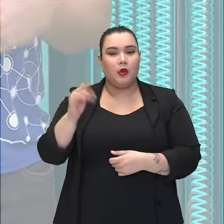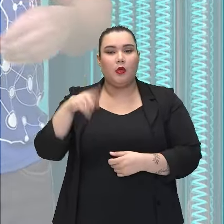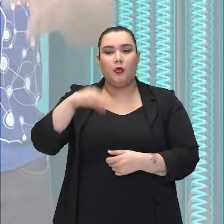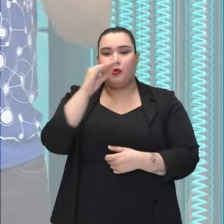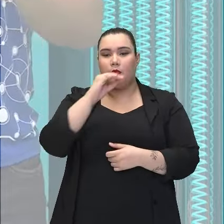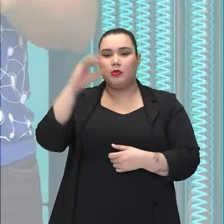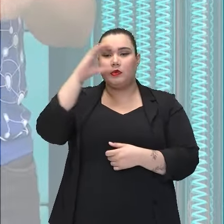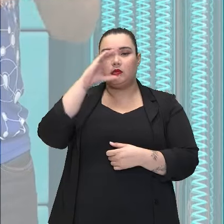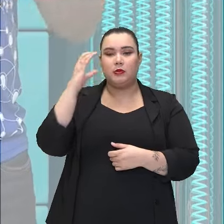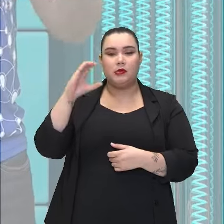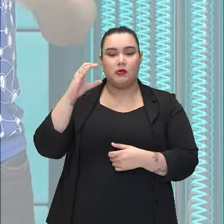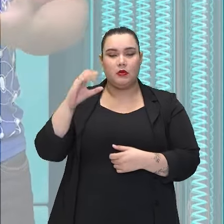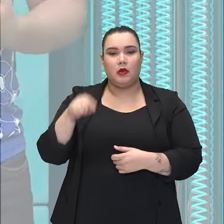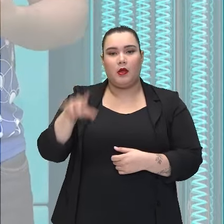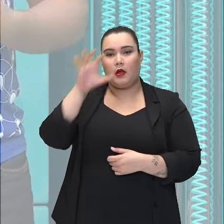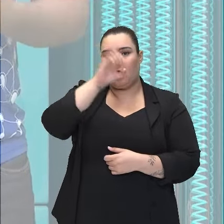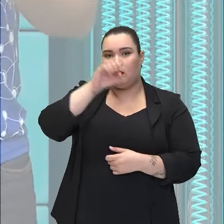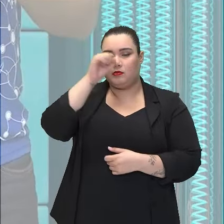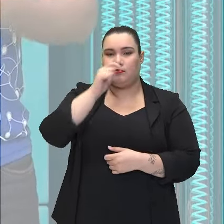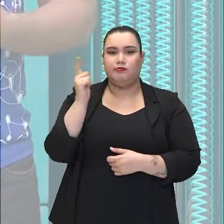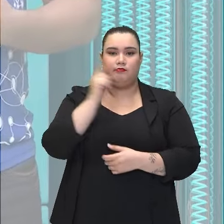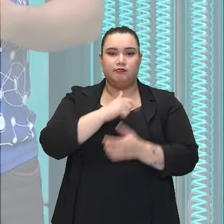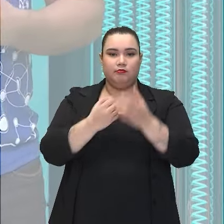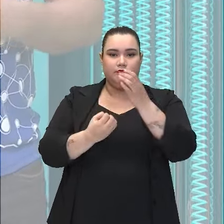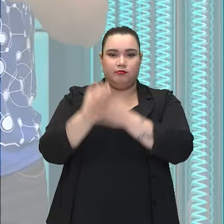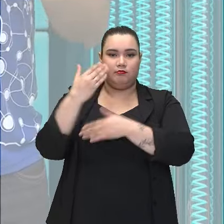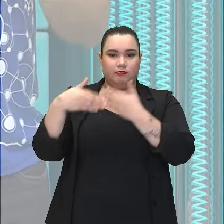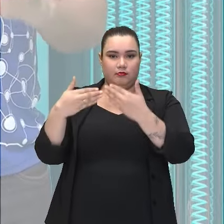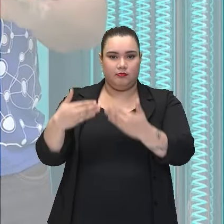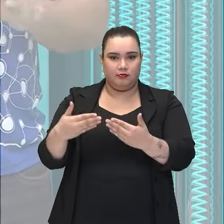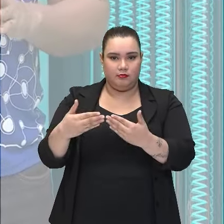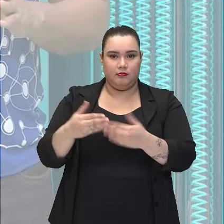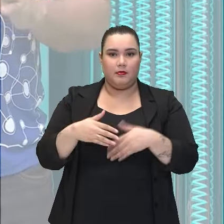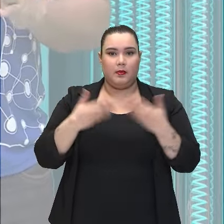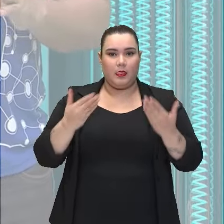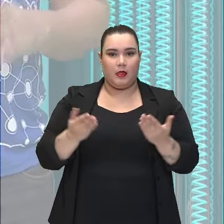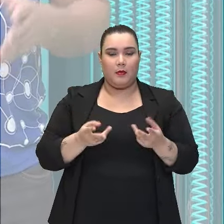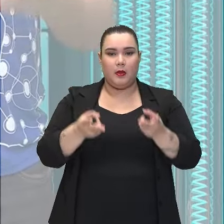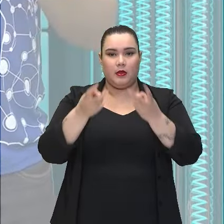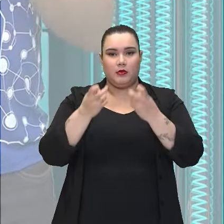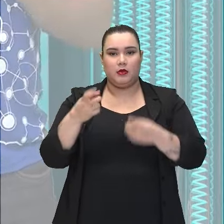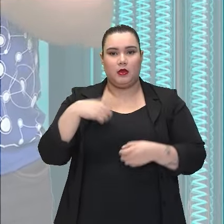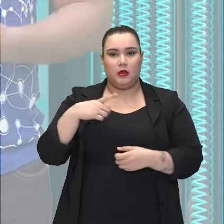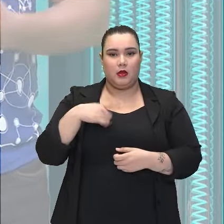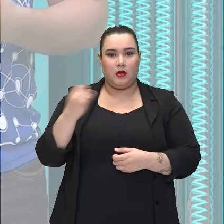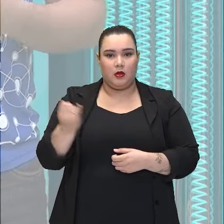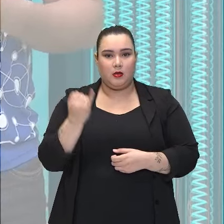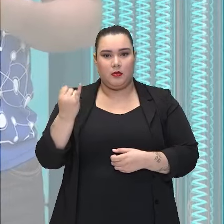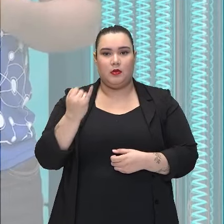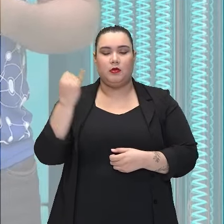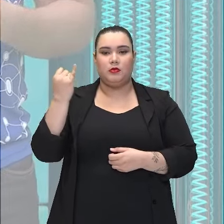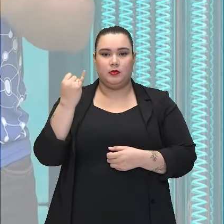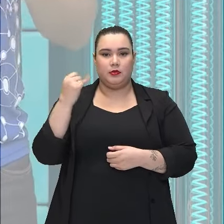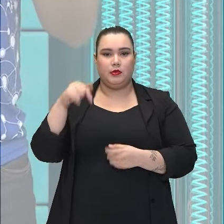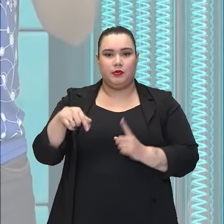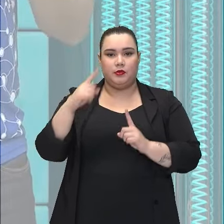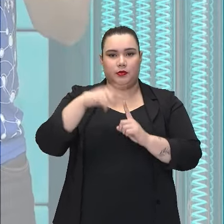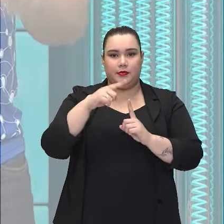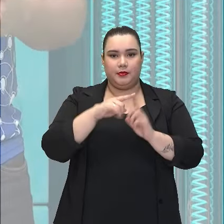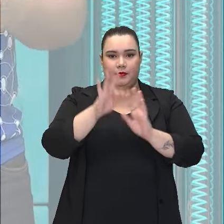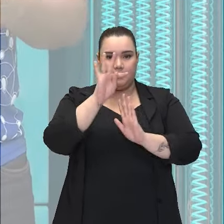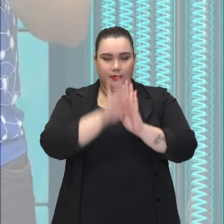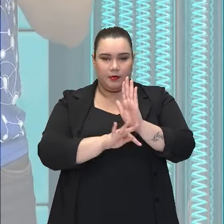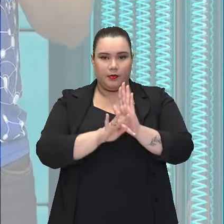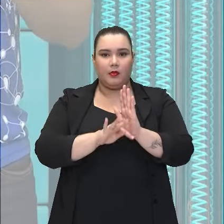conhecimento científico que ele conseguiu construir nesse momento. Então percebe que existe essa importância nesse tipo de texto.